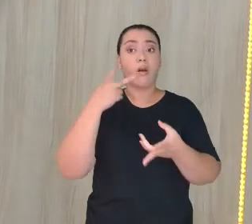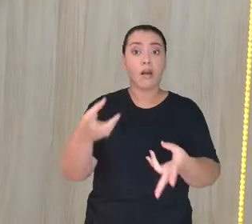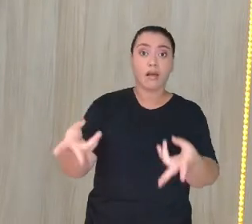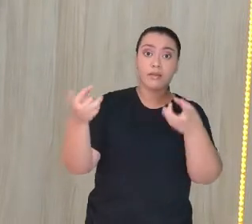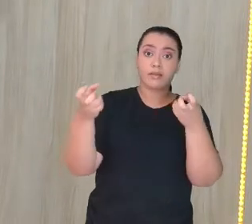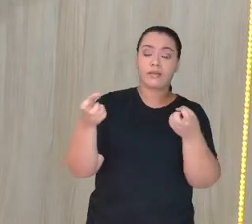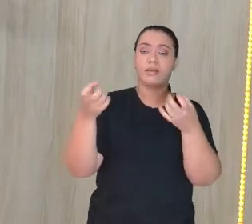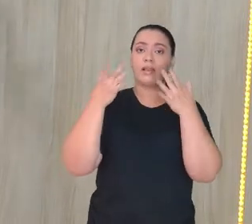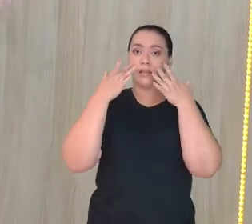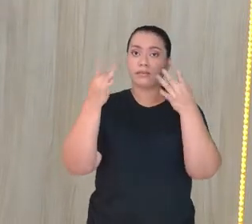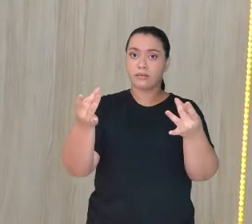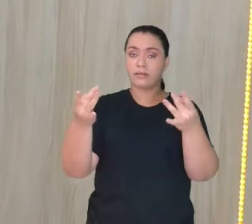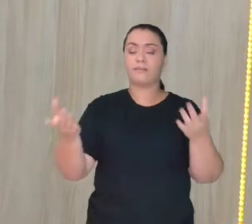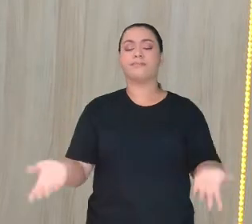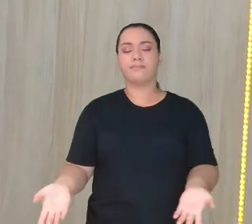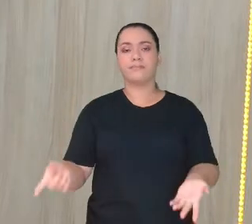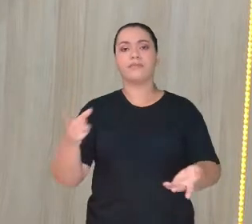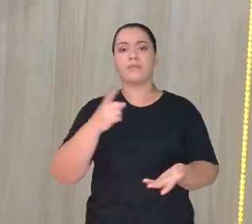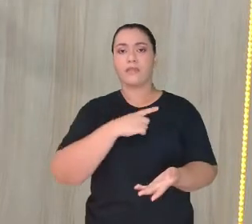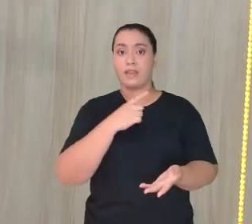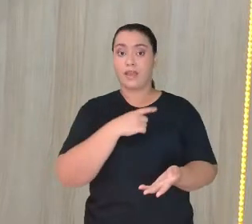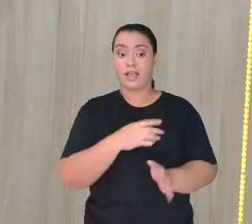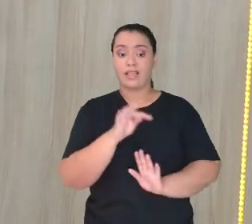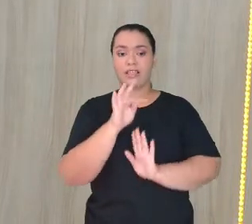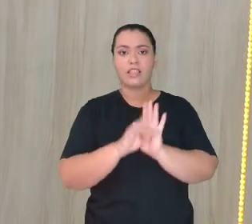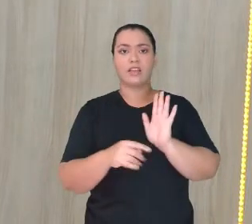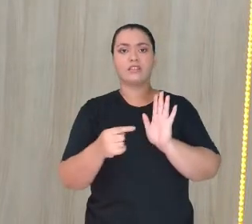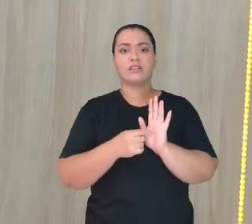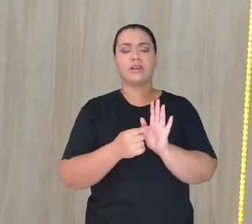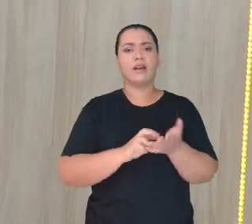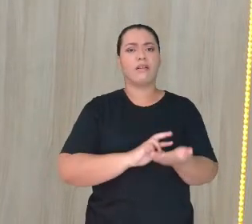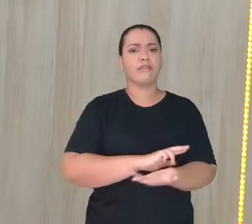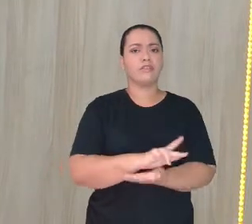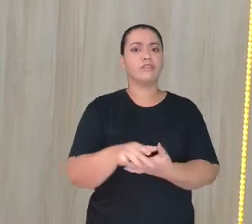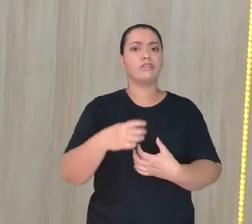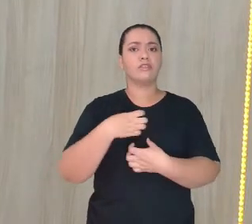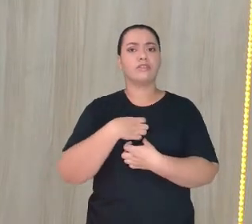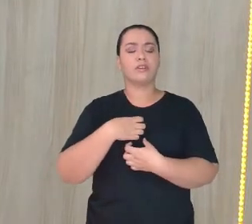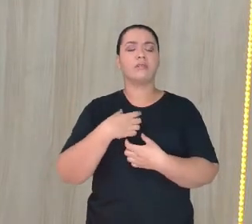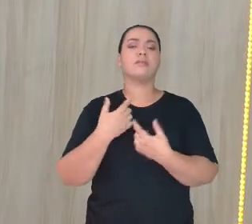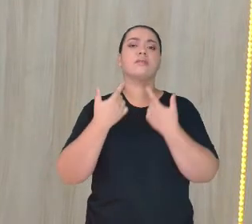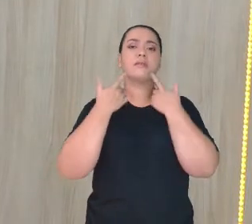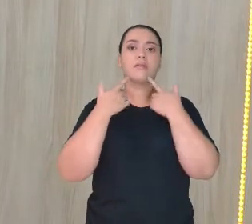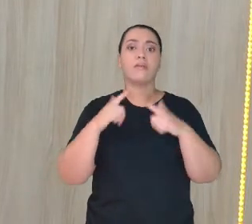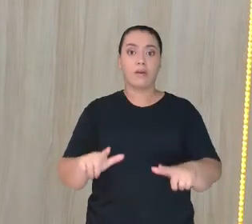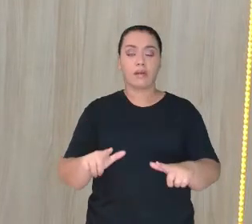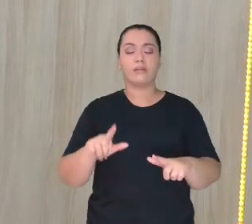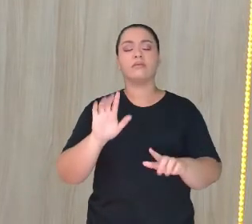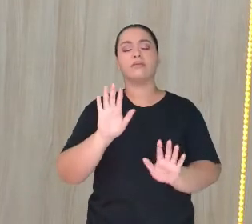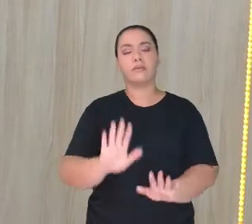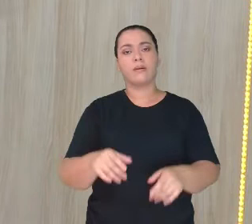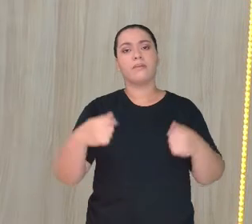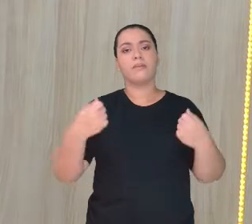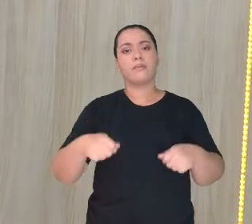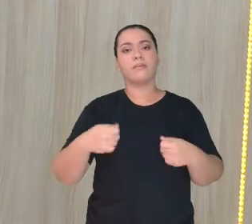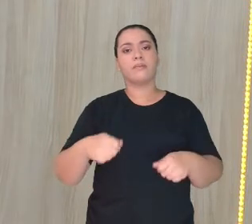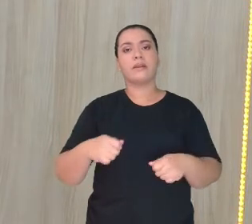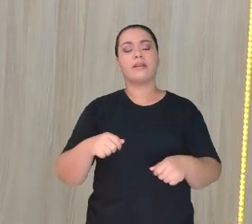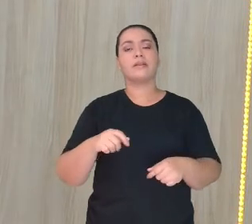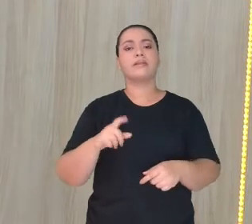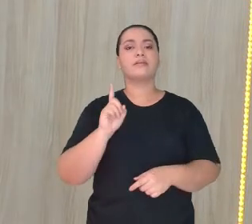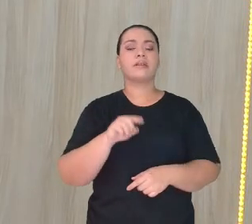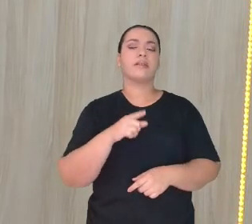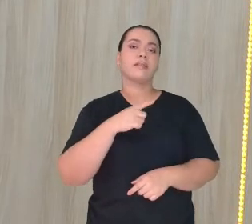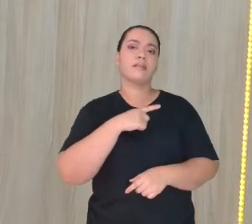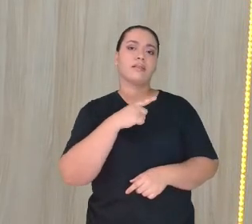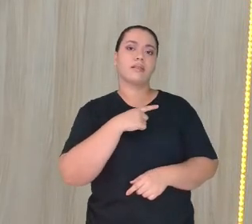quando a gente observa esses textos que são multimodais, ou seja, que usam diversas formas de linguagem, a gente precisa considerá-las como um